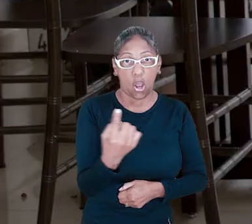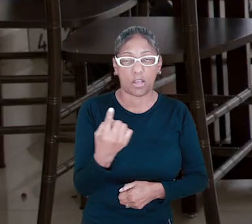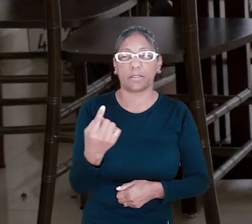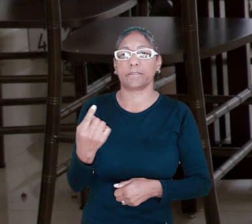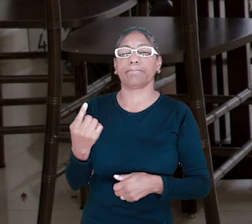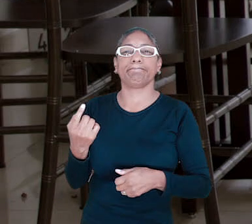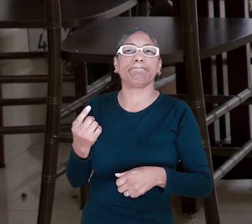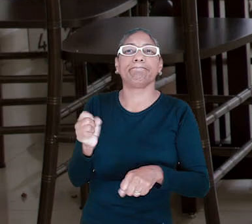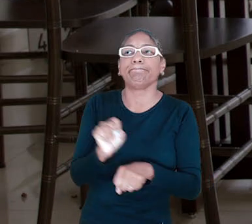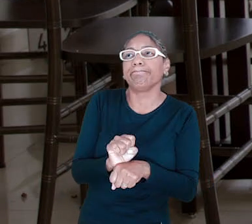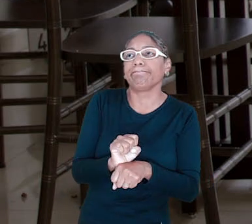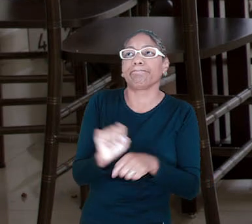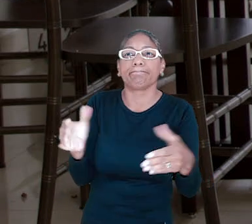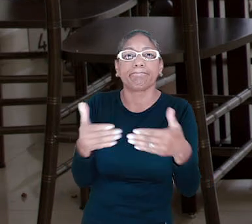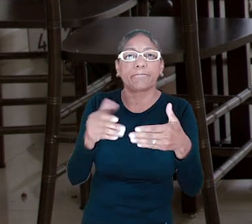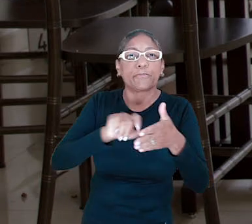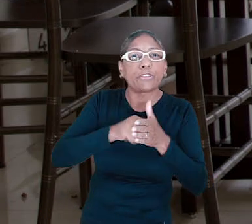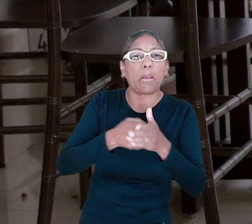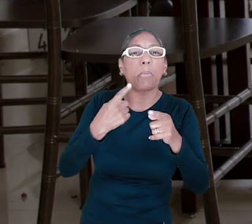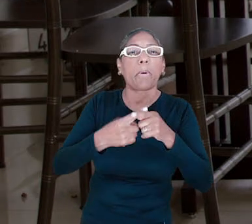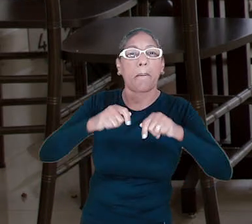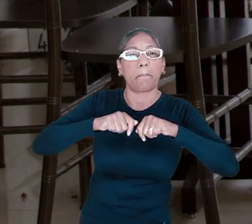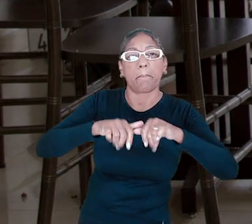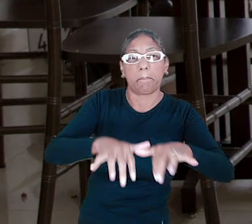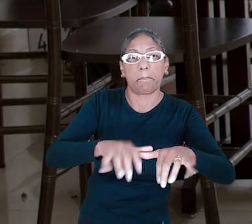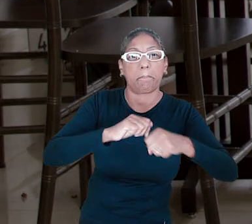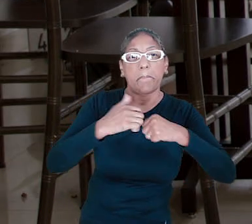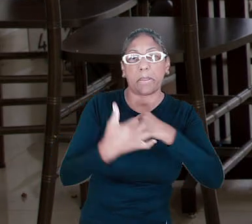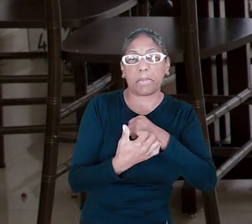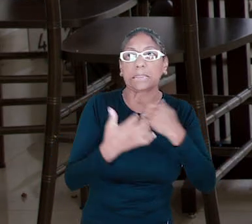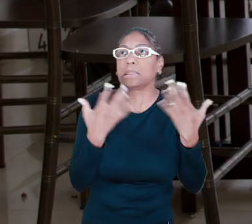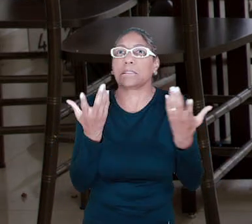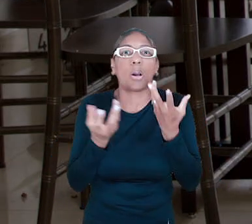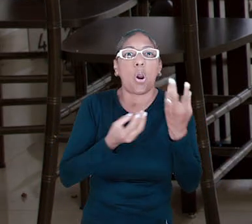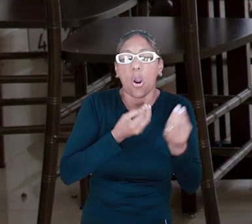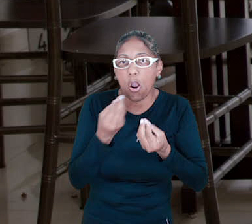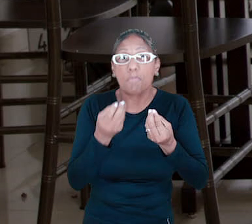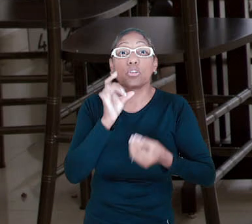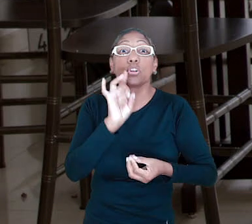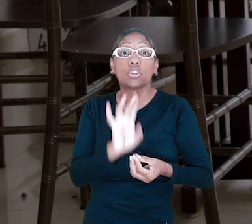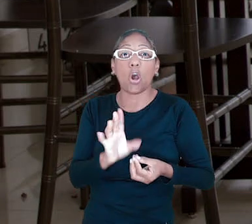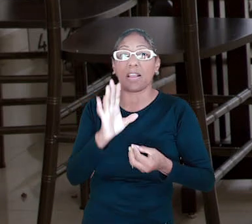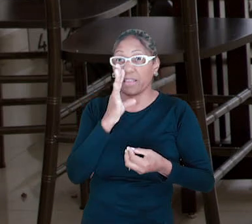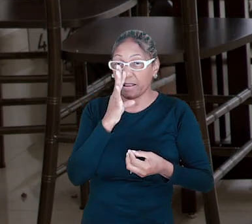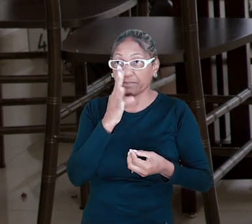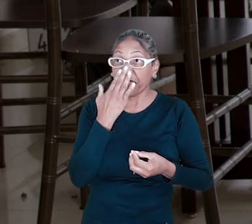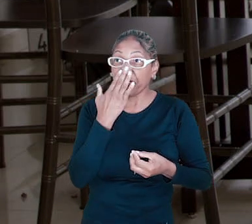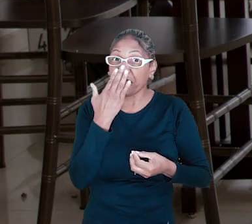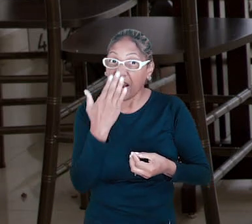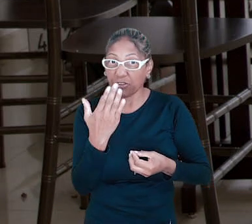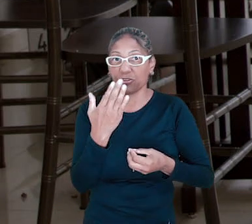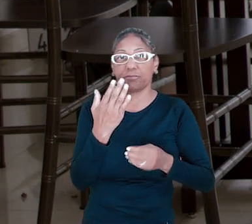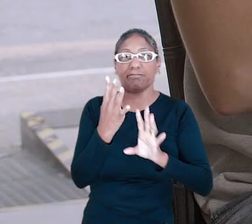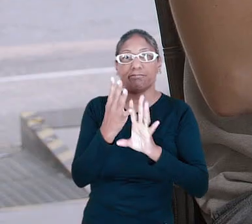numa época da pandemia em que não podia abrir o salão e só podia atender ali o público